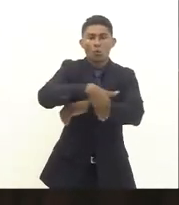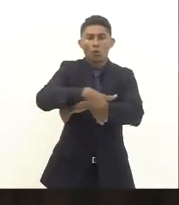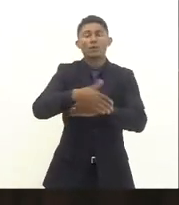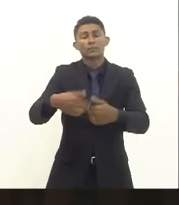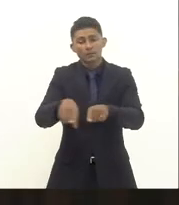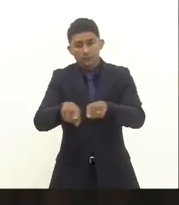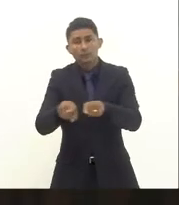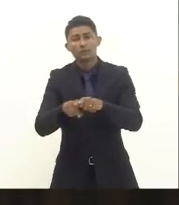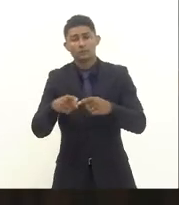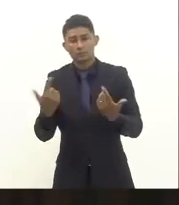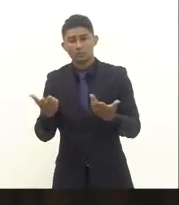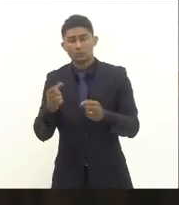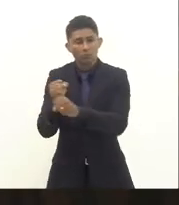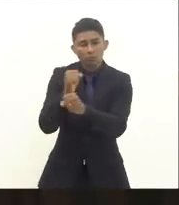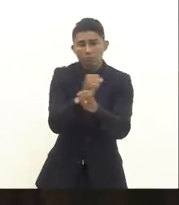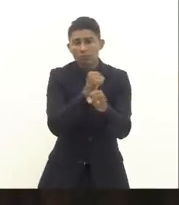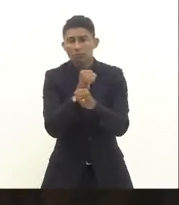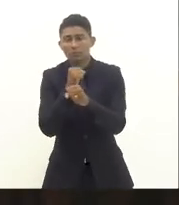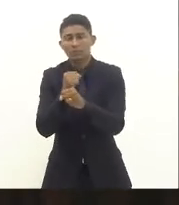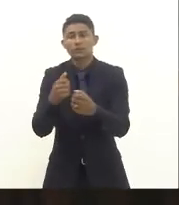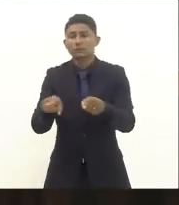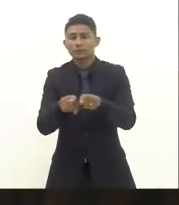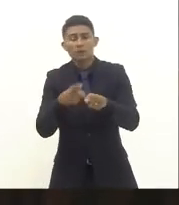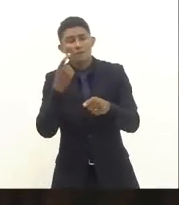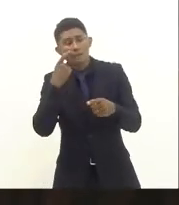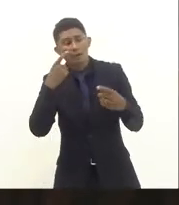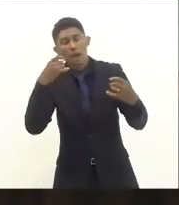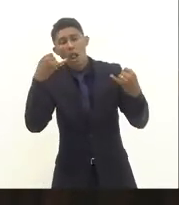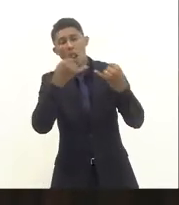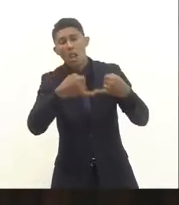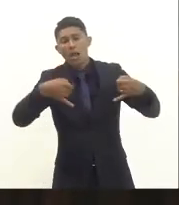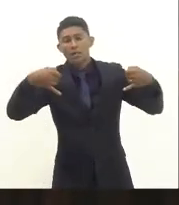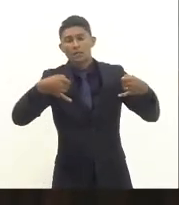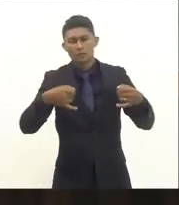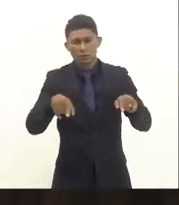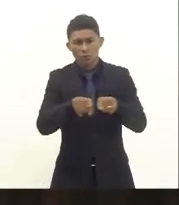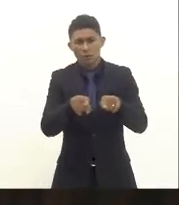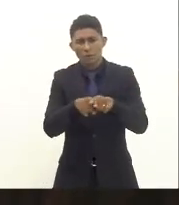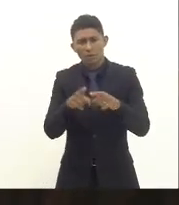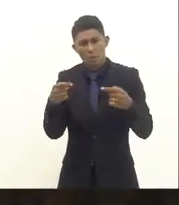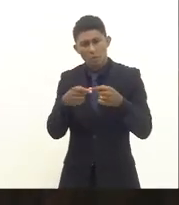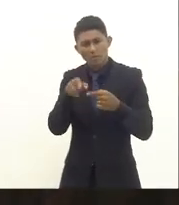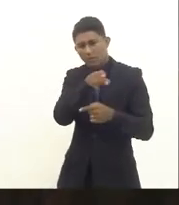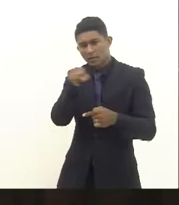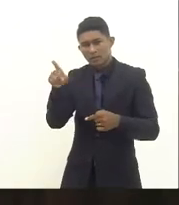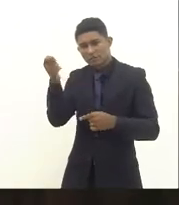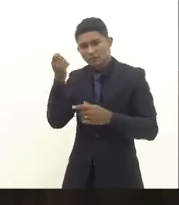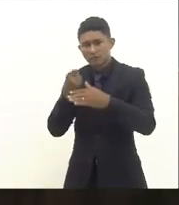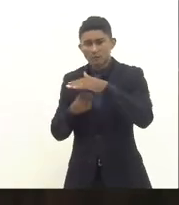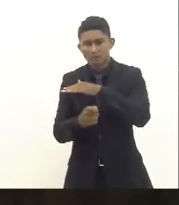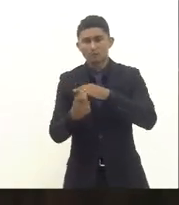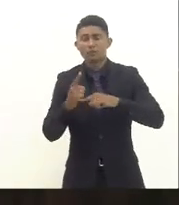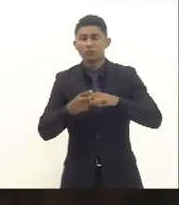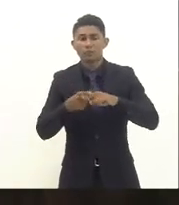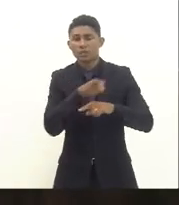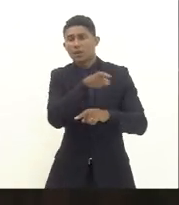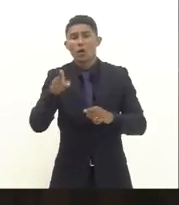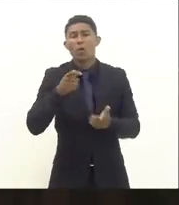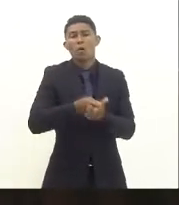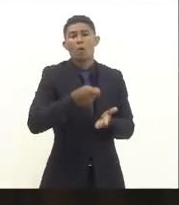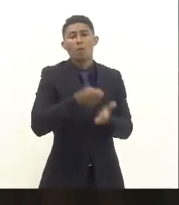se essa ampliação essa ligação entra como investimentos dele porque eles obrigam o empresário a fazer a doação